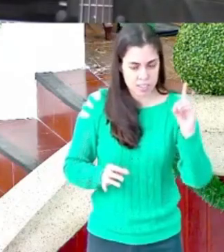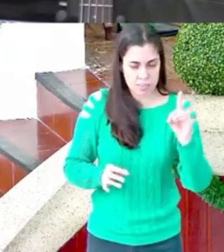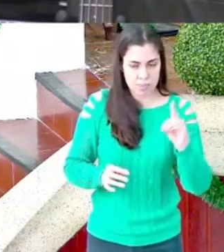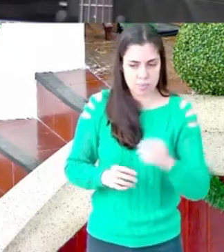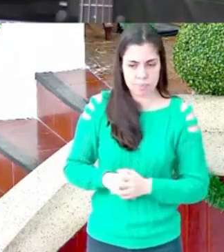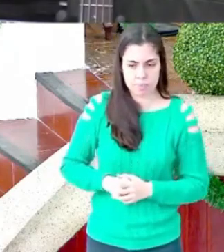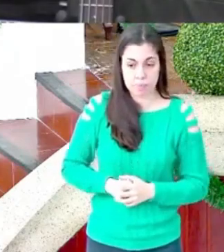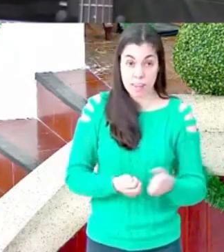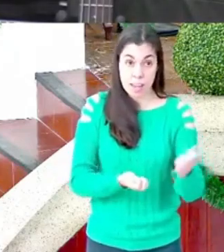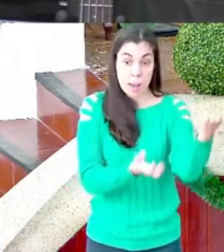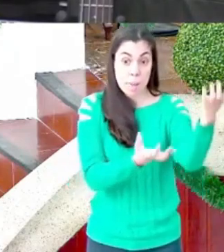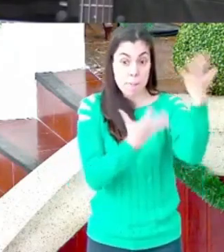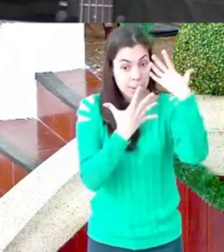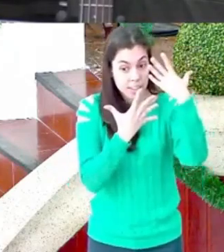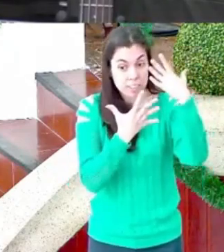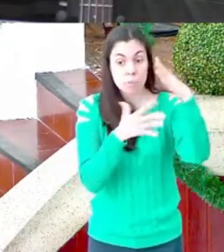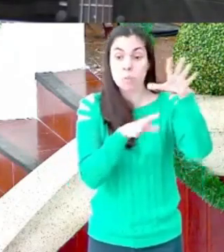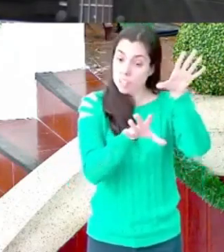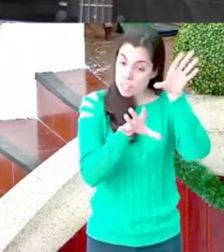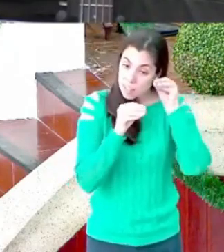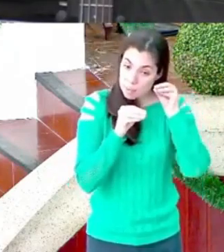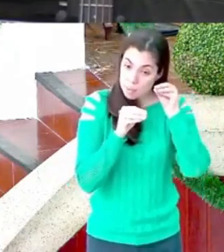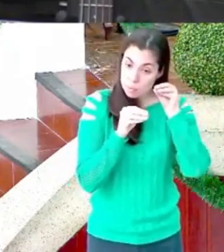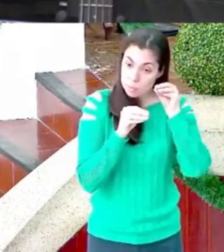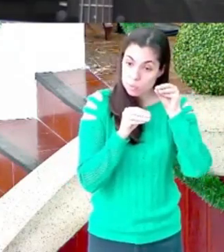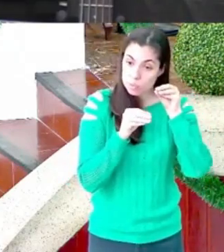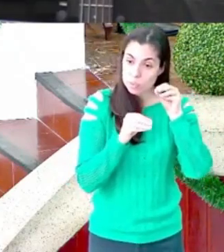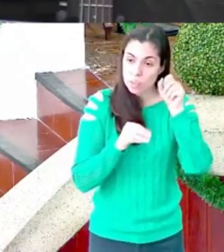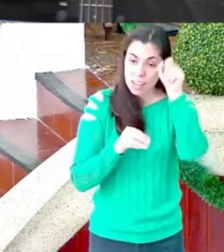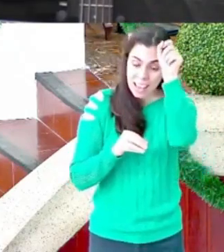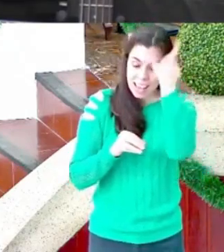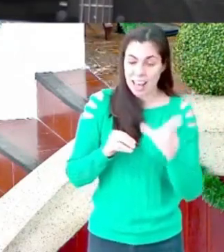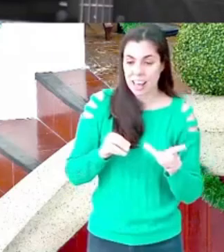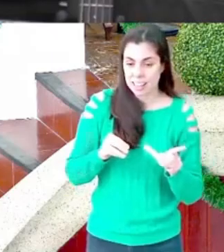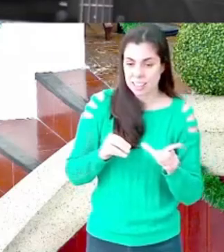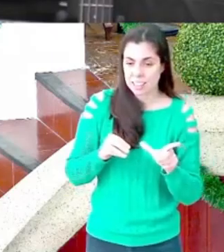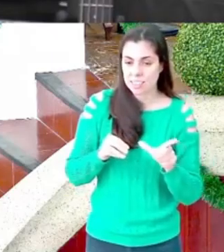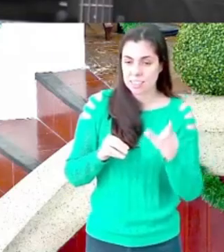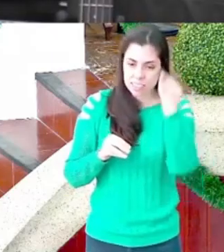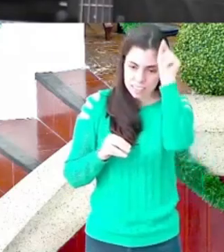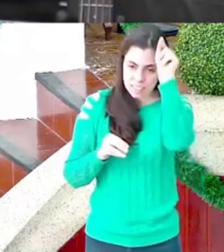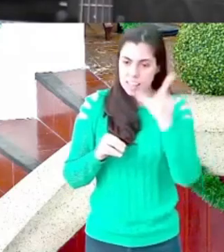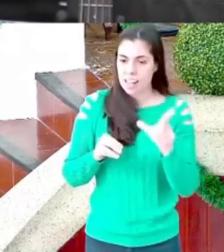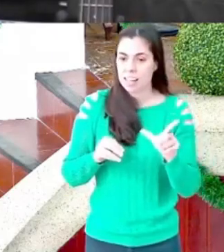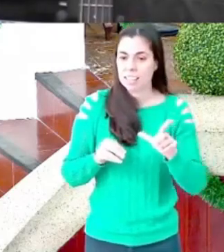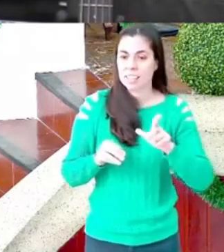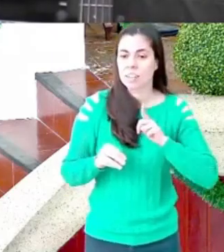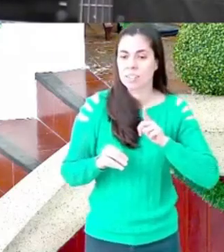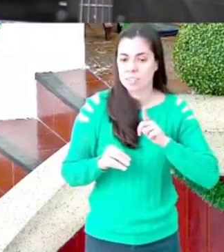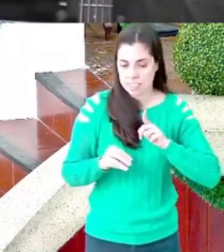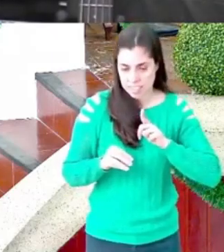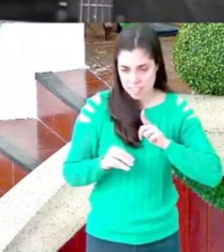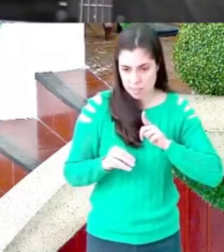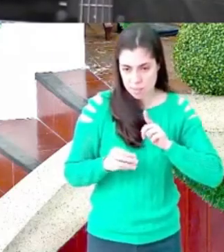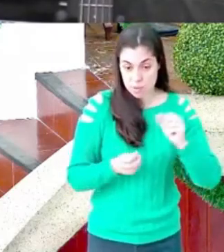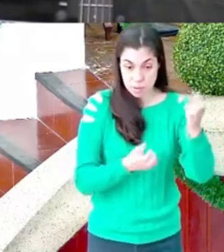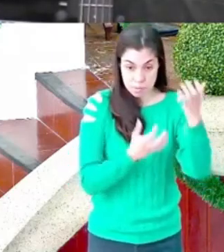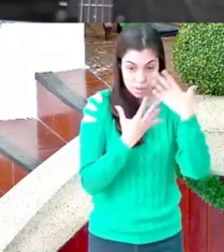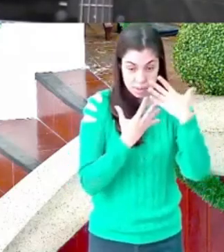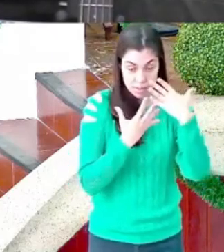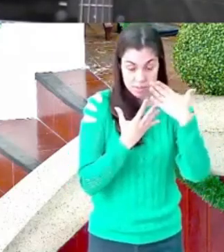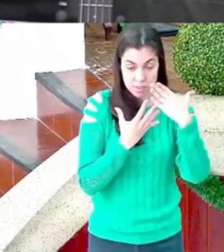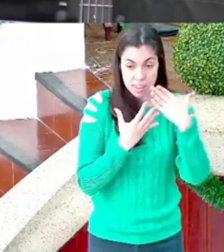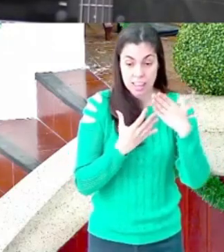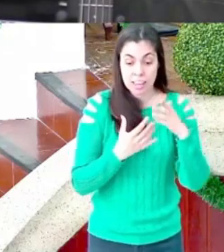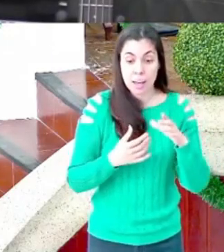sincera diante de Deus, transparente e honesta diante de Deus, colocando em prática as disciplinas